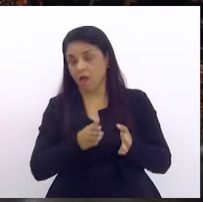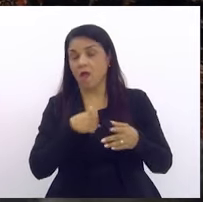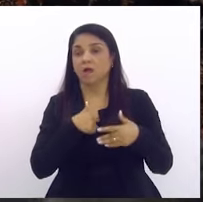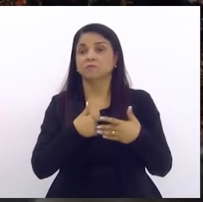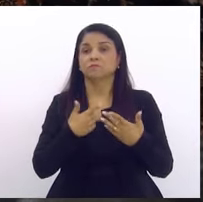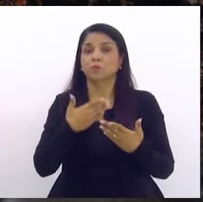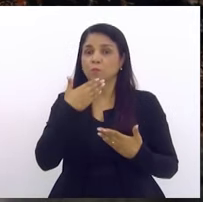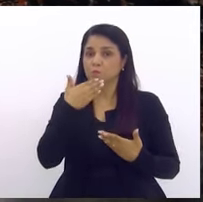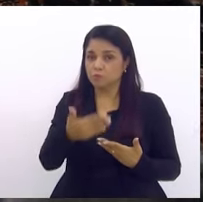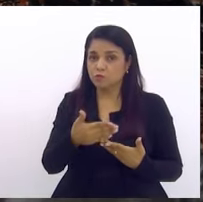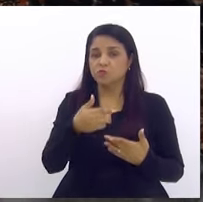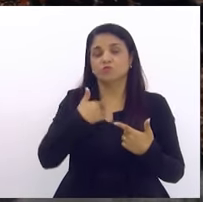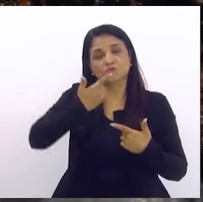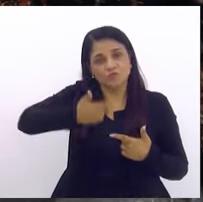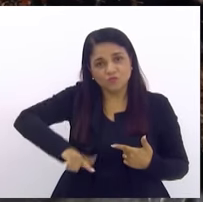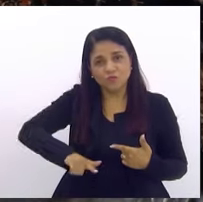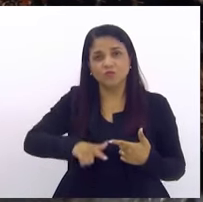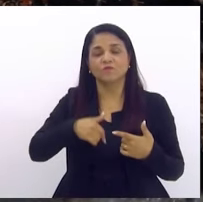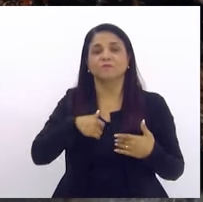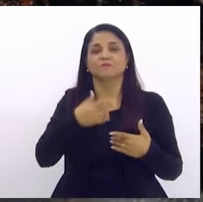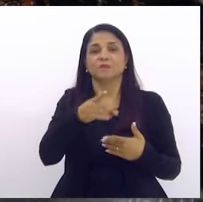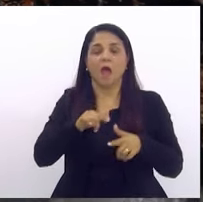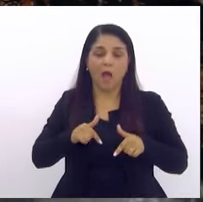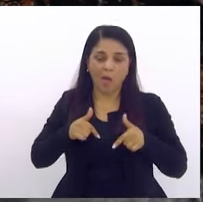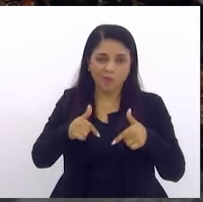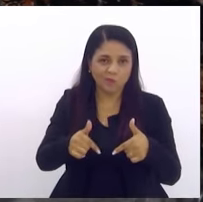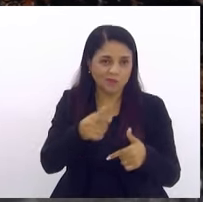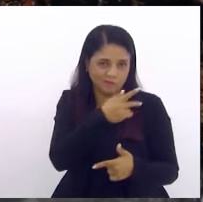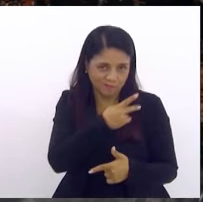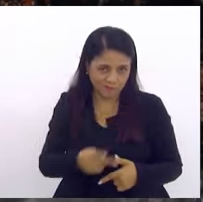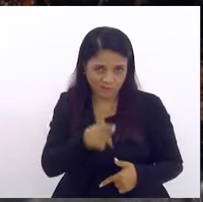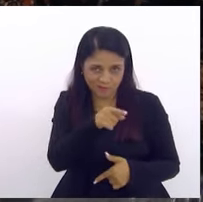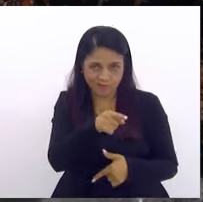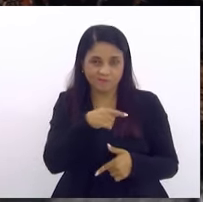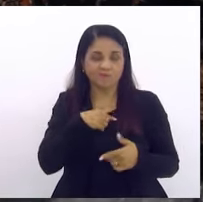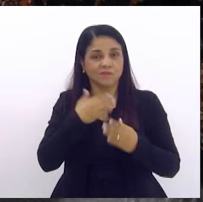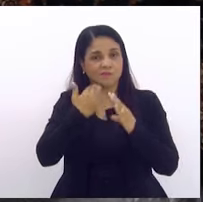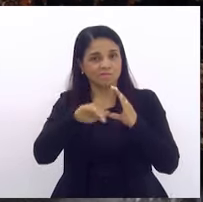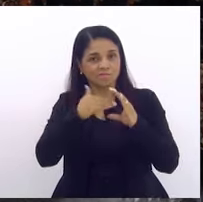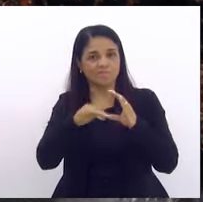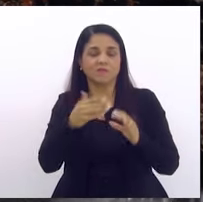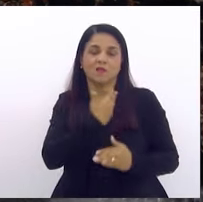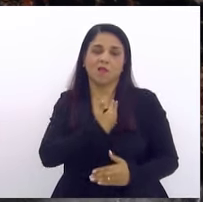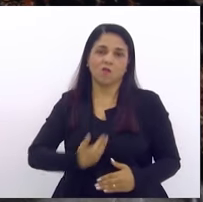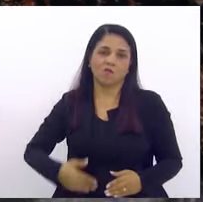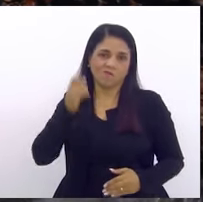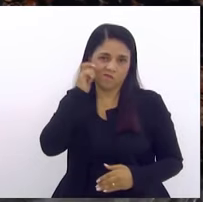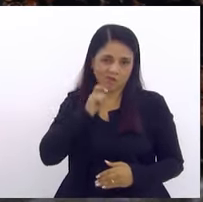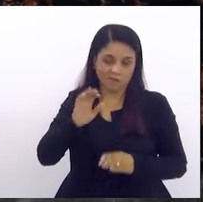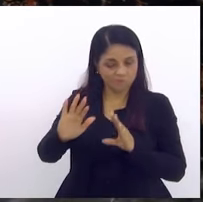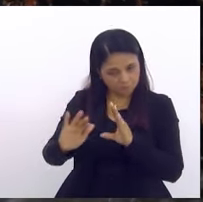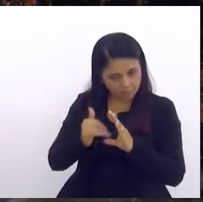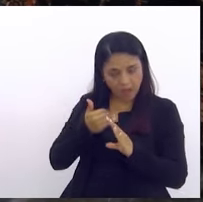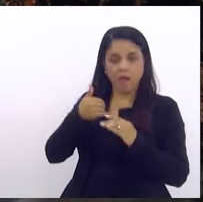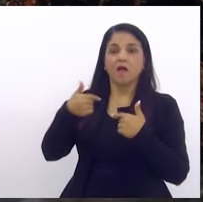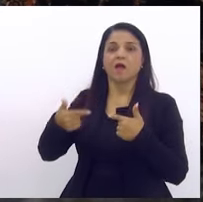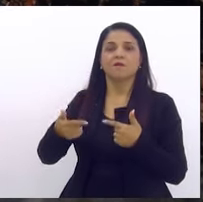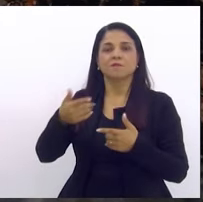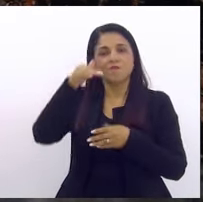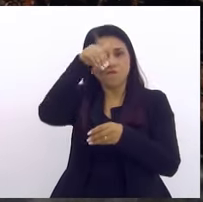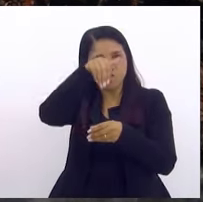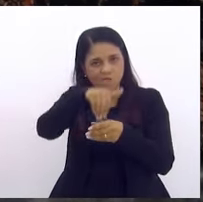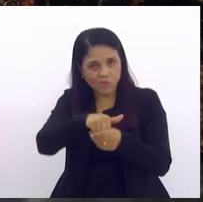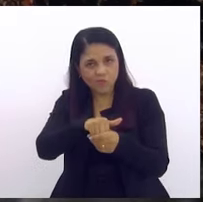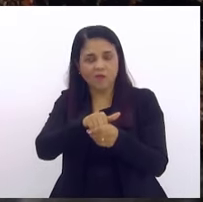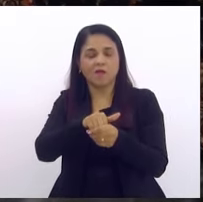o pedido da atuação de Vossa Excelência para acelerar a mensagem do governador para casa, para que a gente possa votar, para que